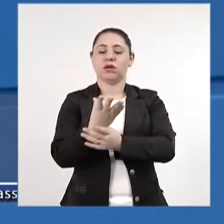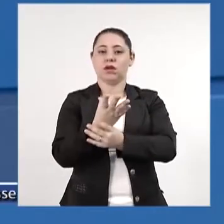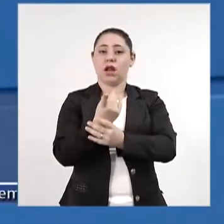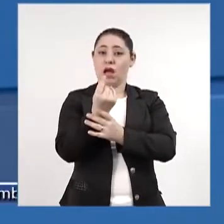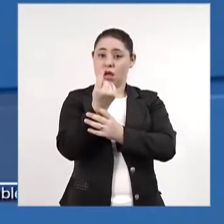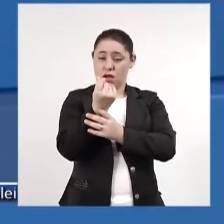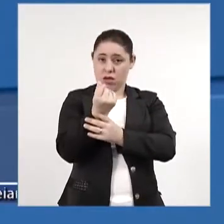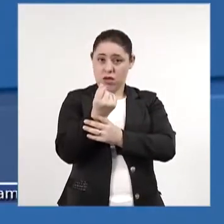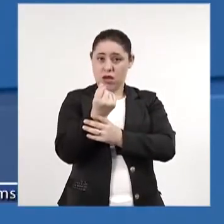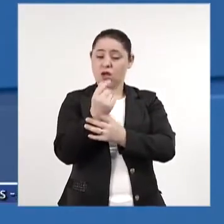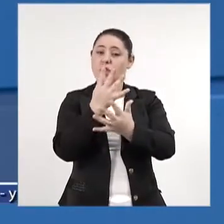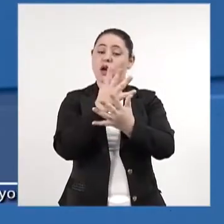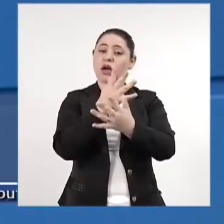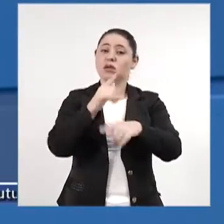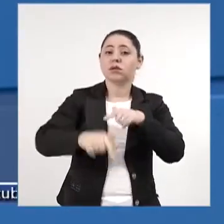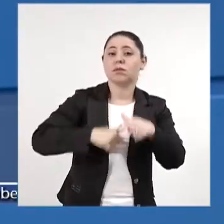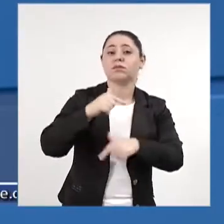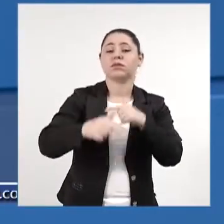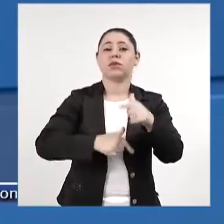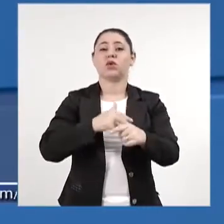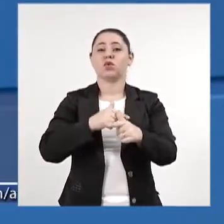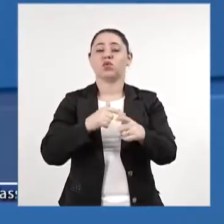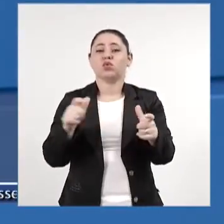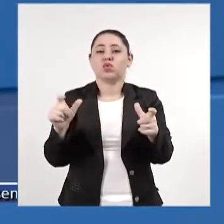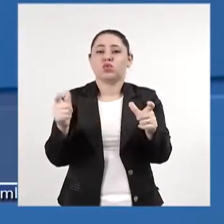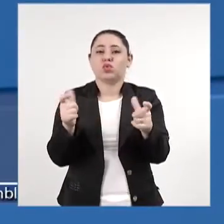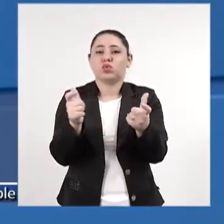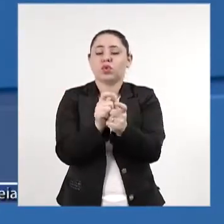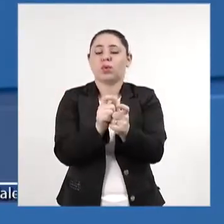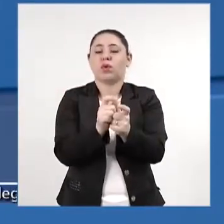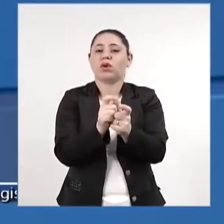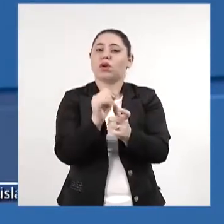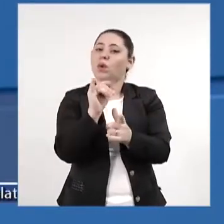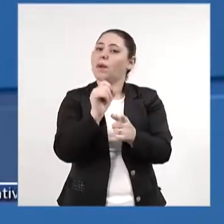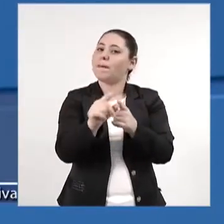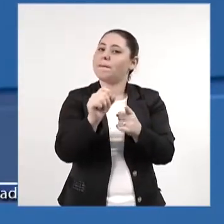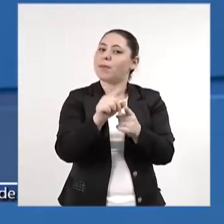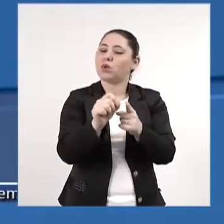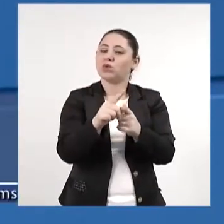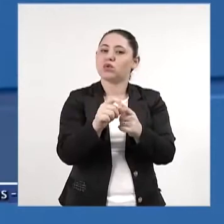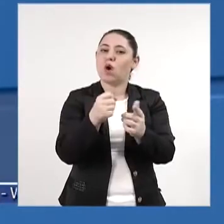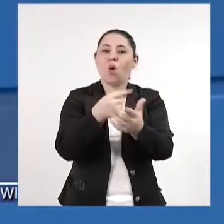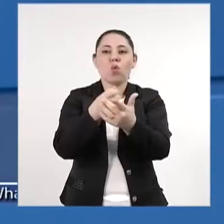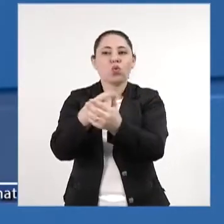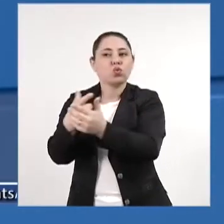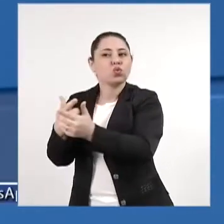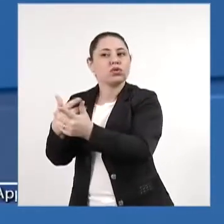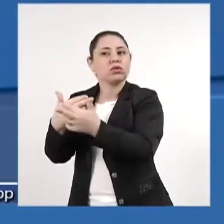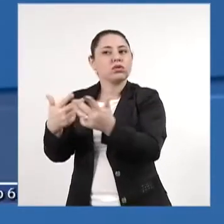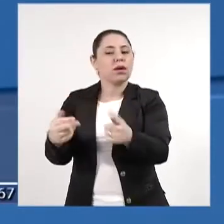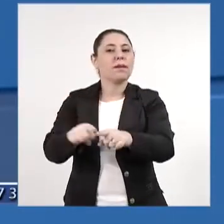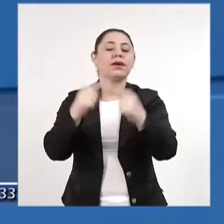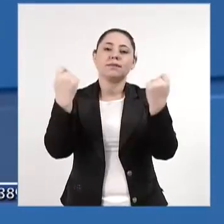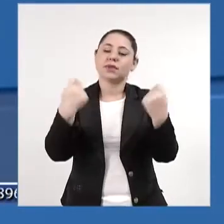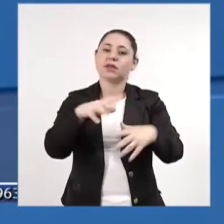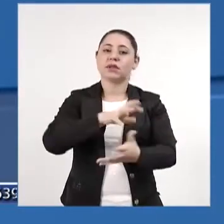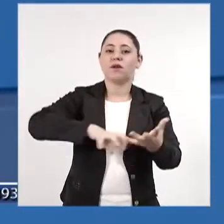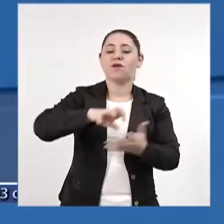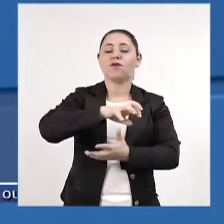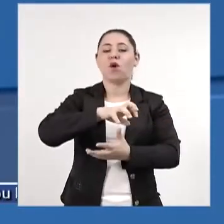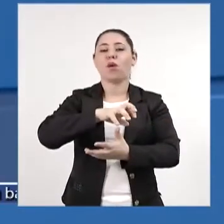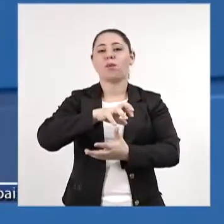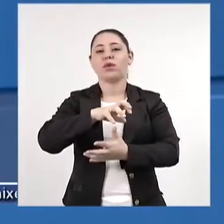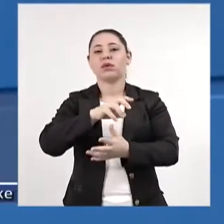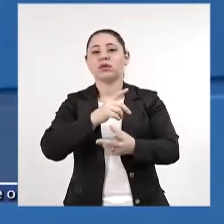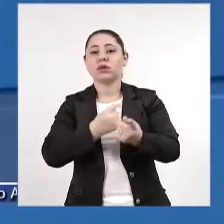renda, para criar emprego, diminuir o imposto sobre o consumo. Mas, para isso, nós precisamos ter uma reforma tributária que dê